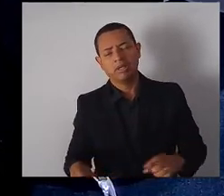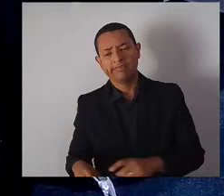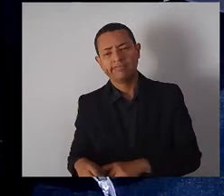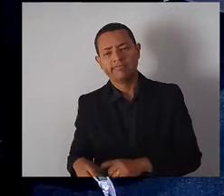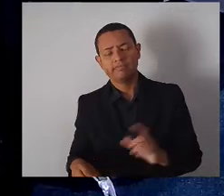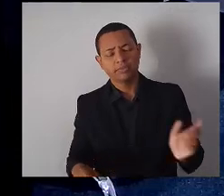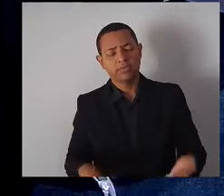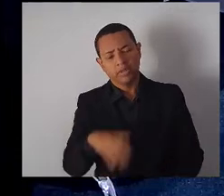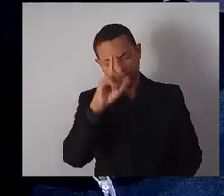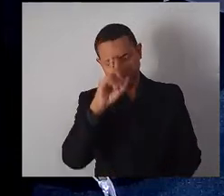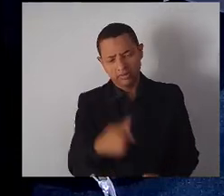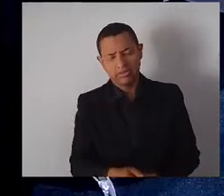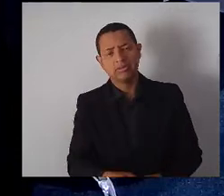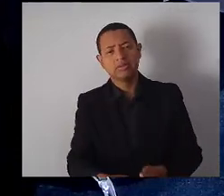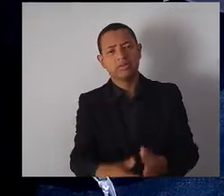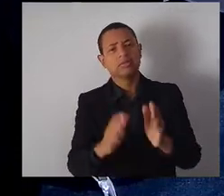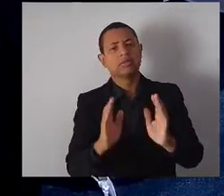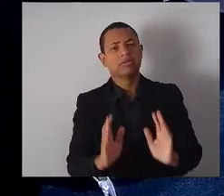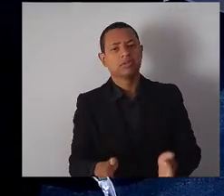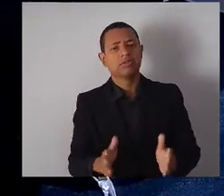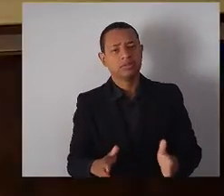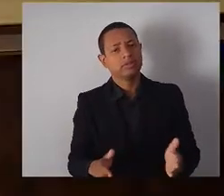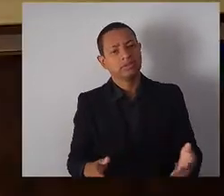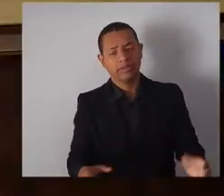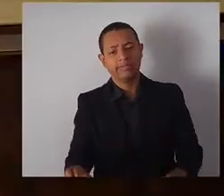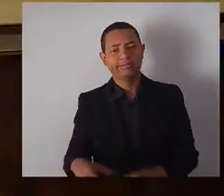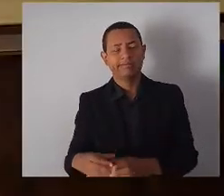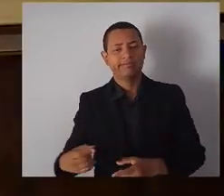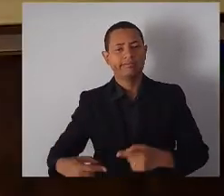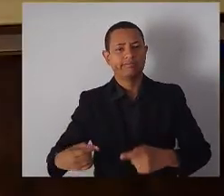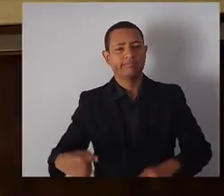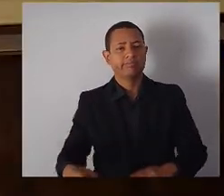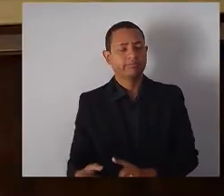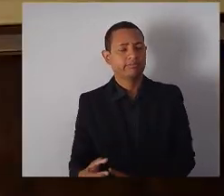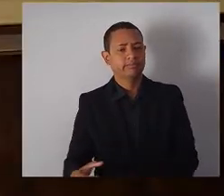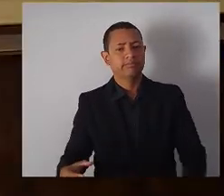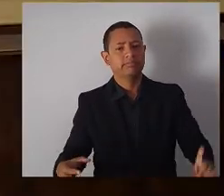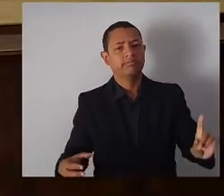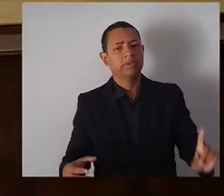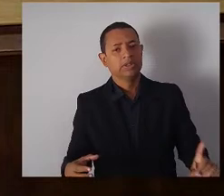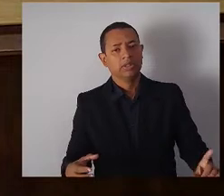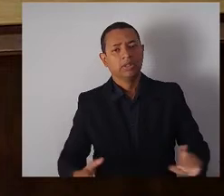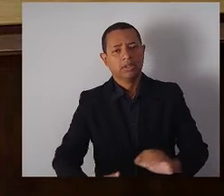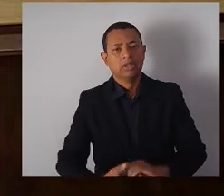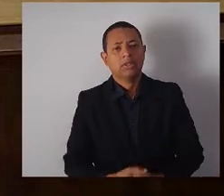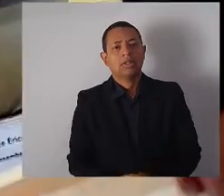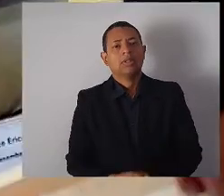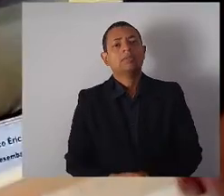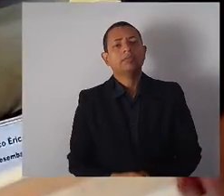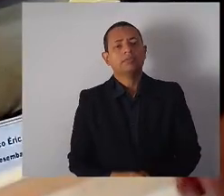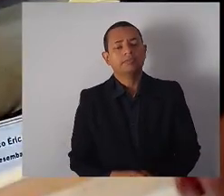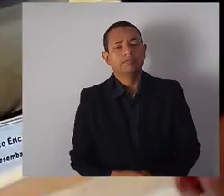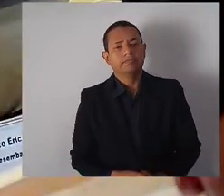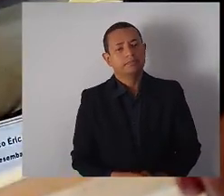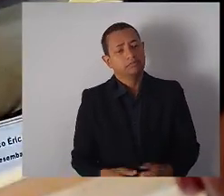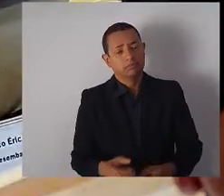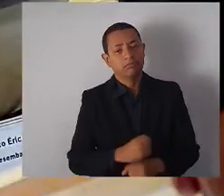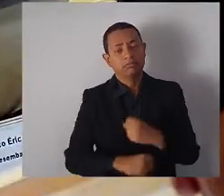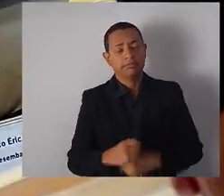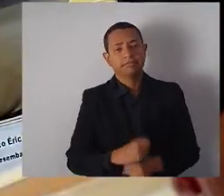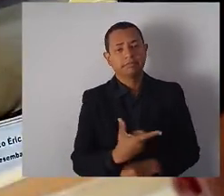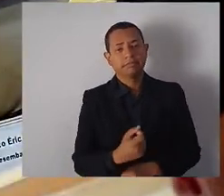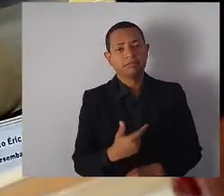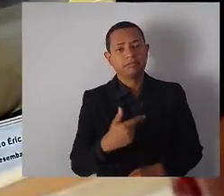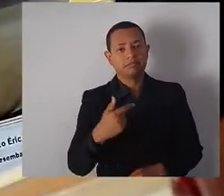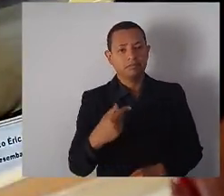âmbito da ação de justificação de desfiliação partidária 0600-15744 de 2023. Por